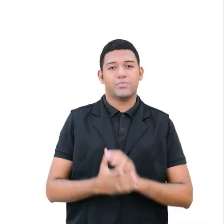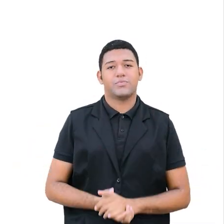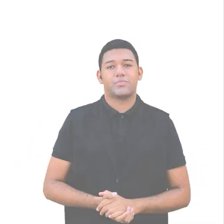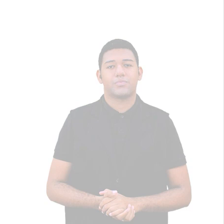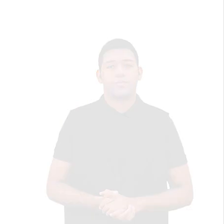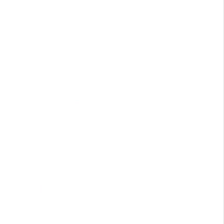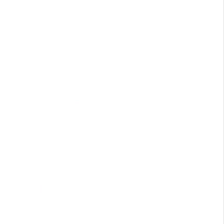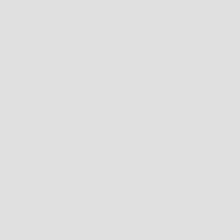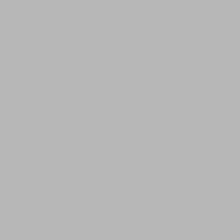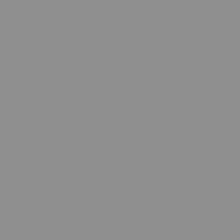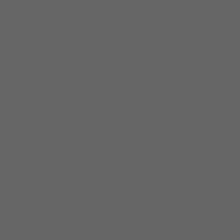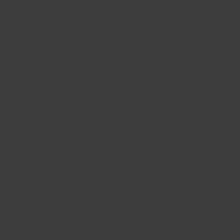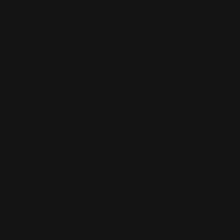-mail e-mail e-mail Obrigado.